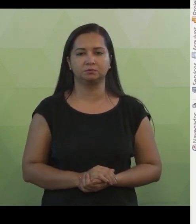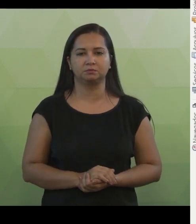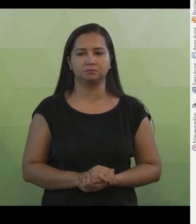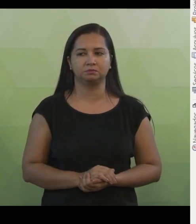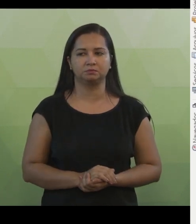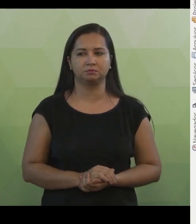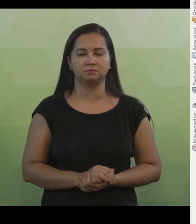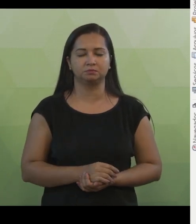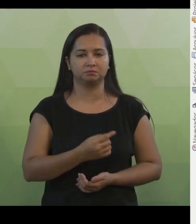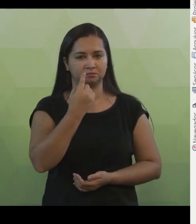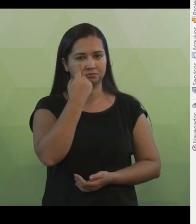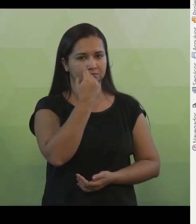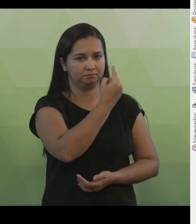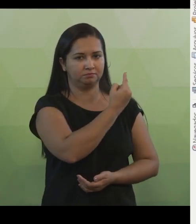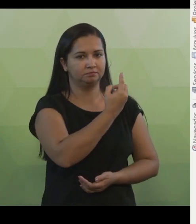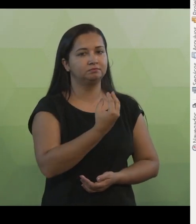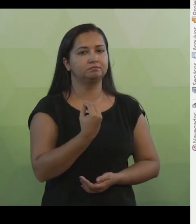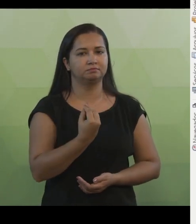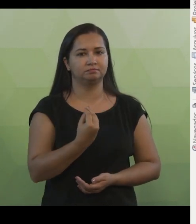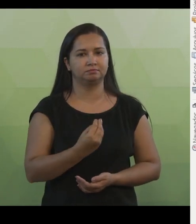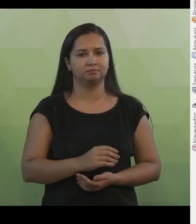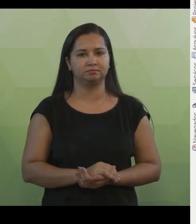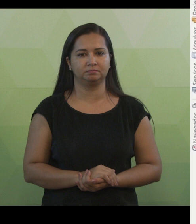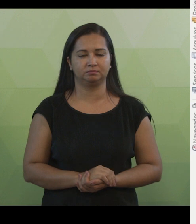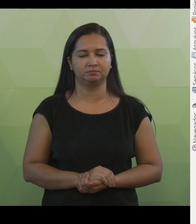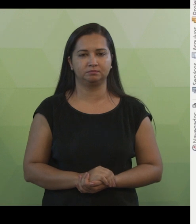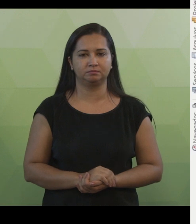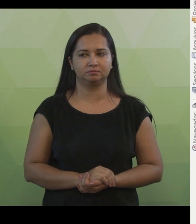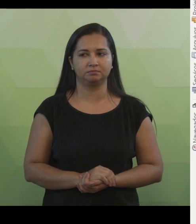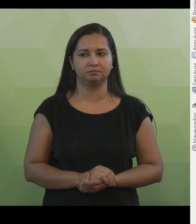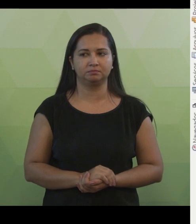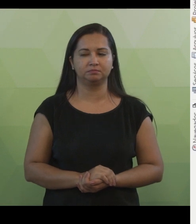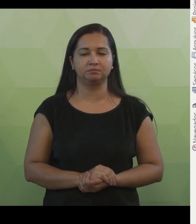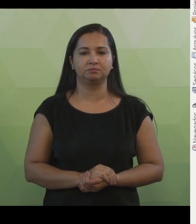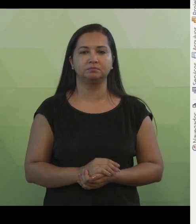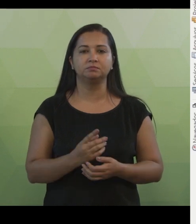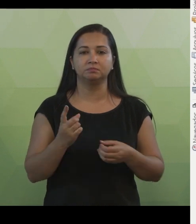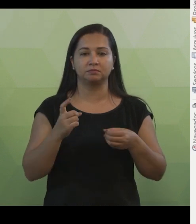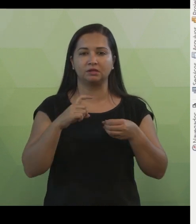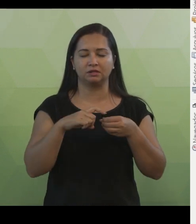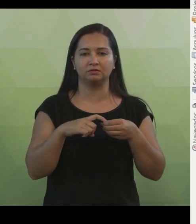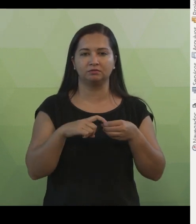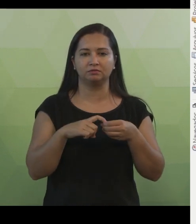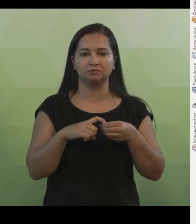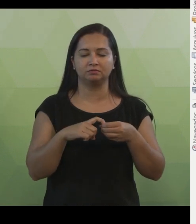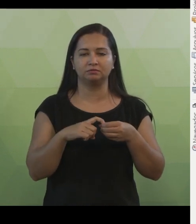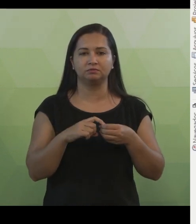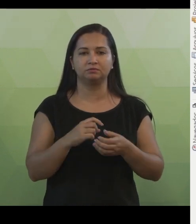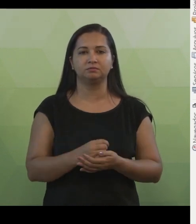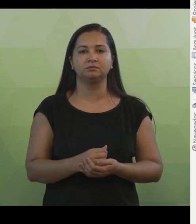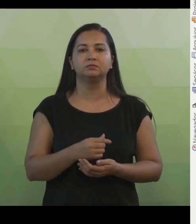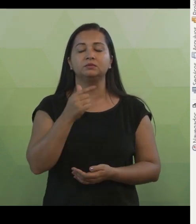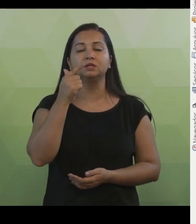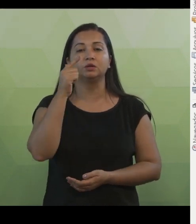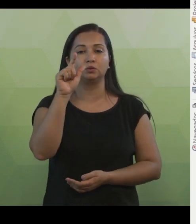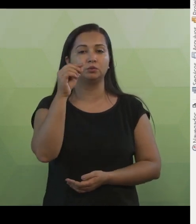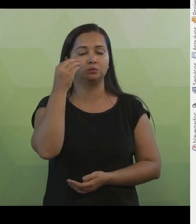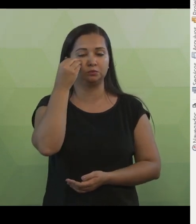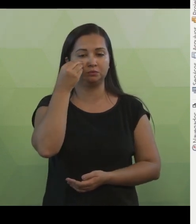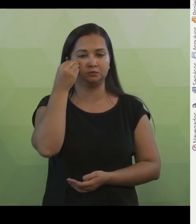atribuição, ou melhor, de incremento, outra forma de executá-lo é colocando aqui